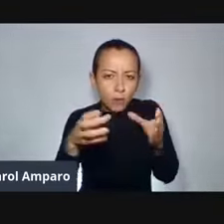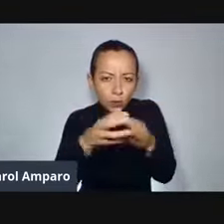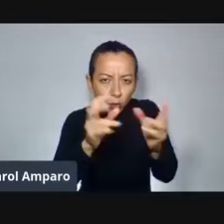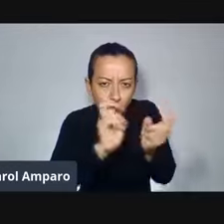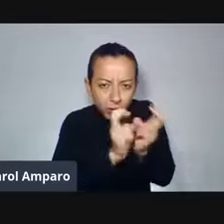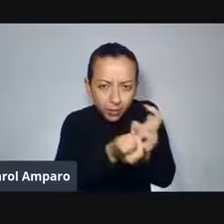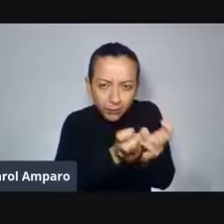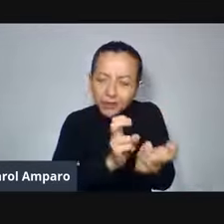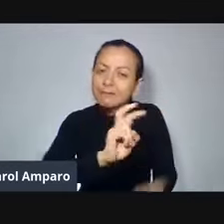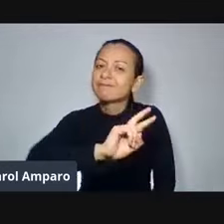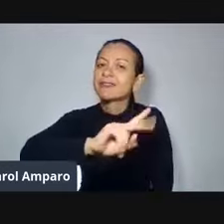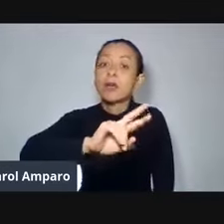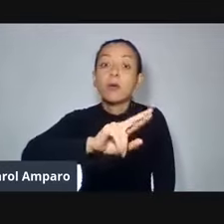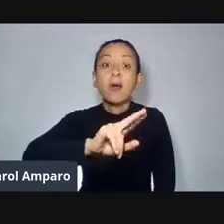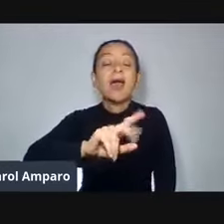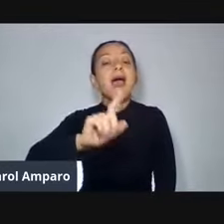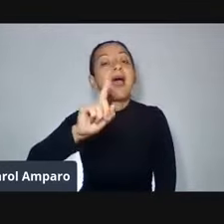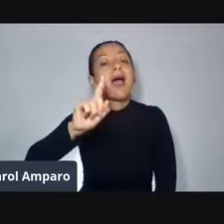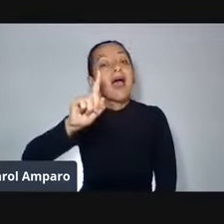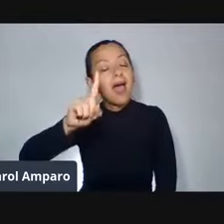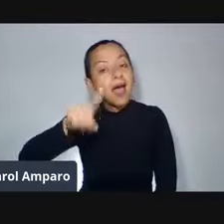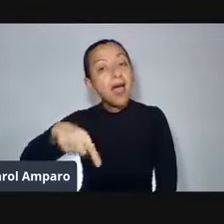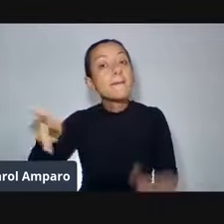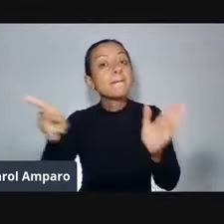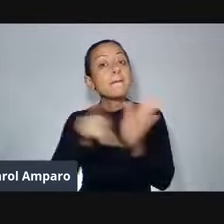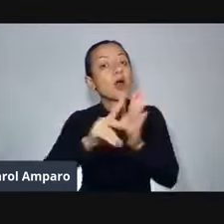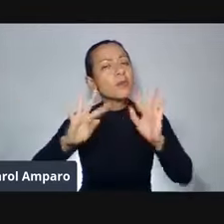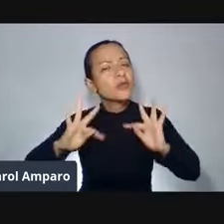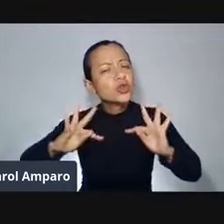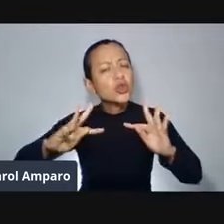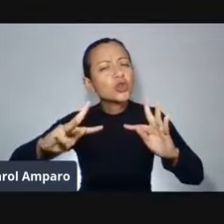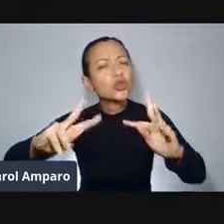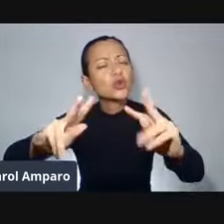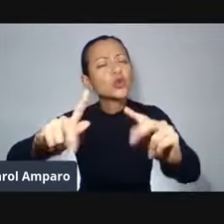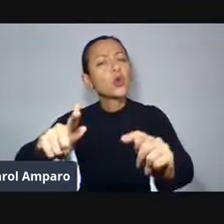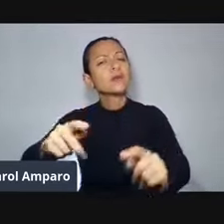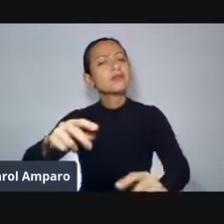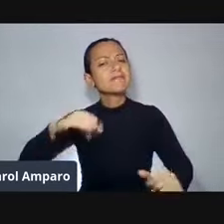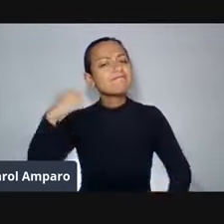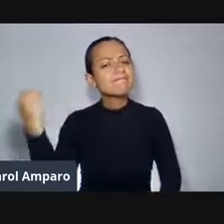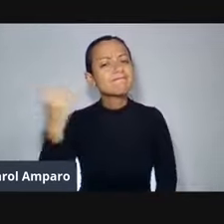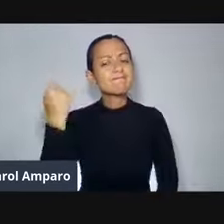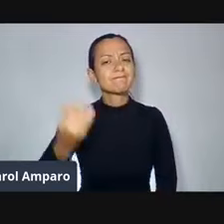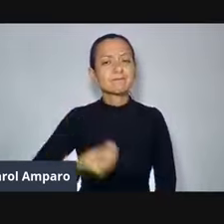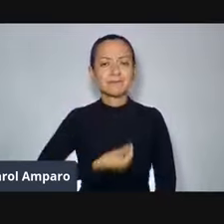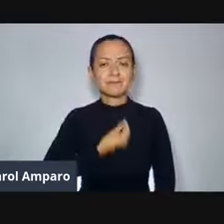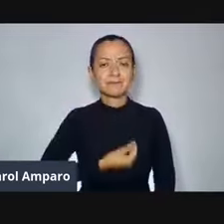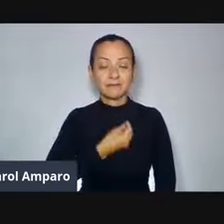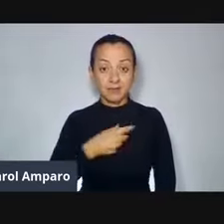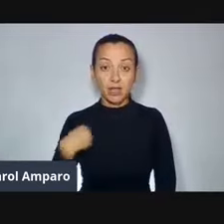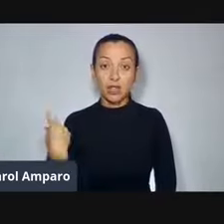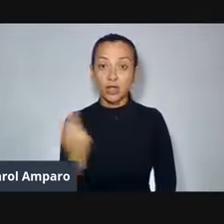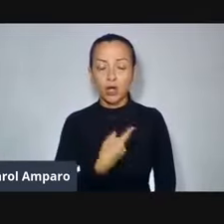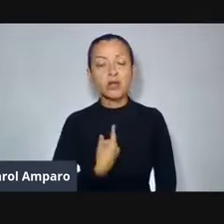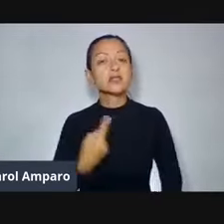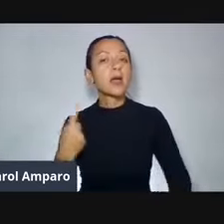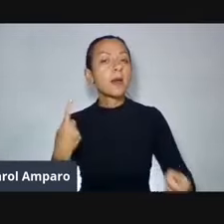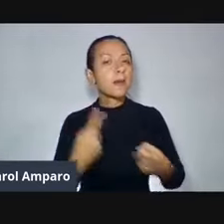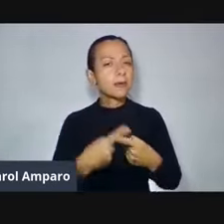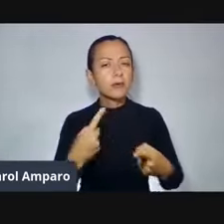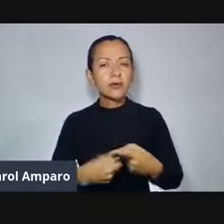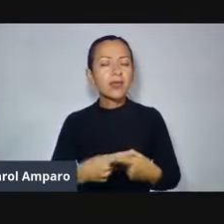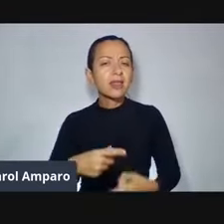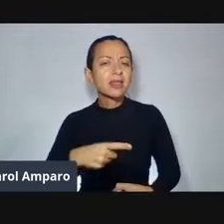todos, é para a nossa vida, vai resgatar valores humanos. E